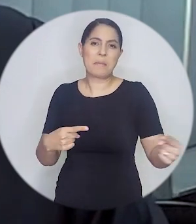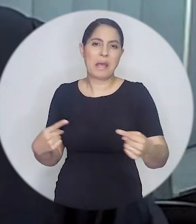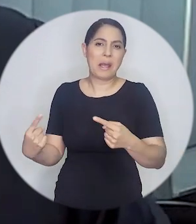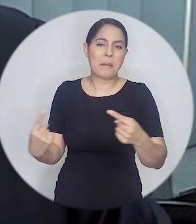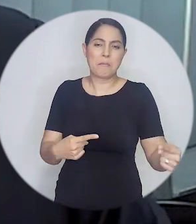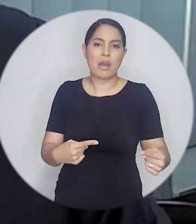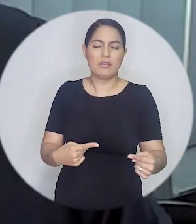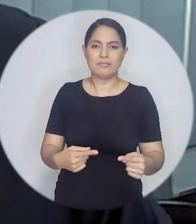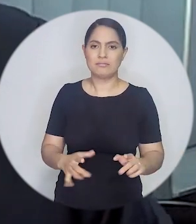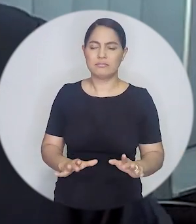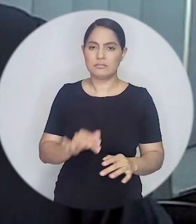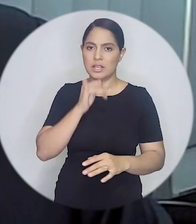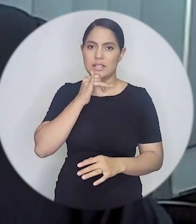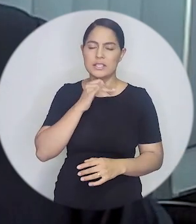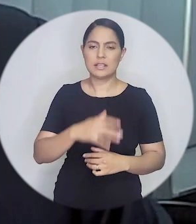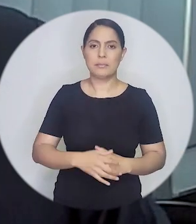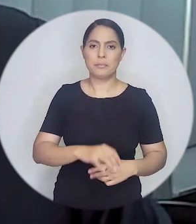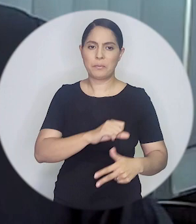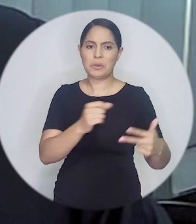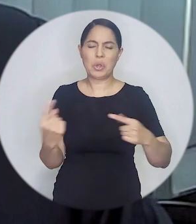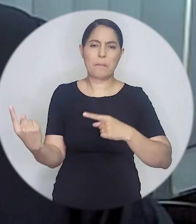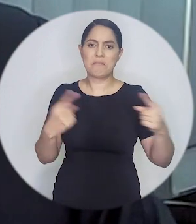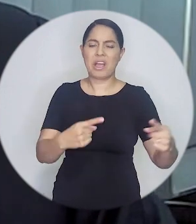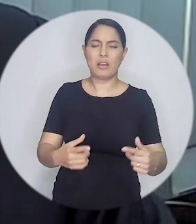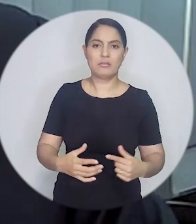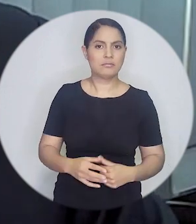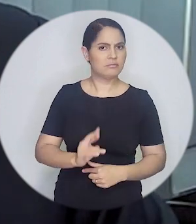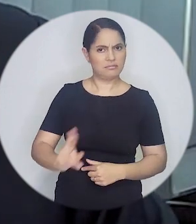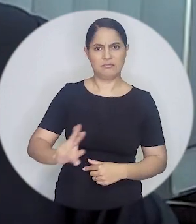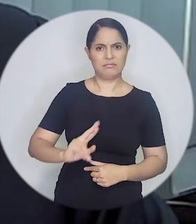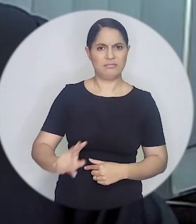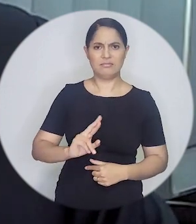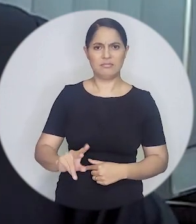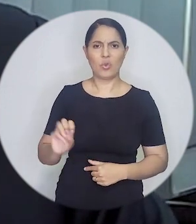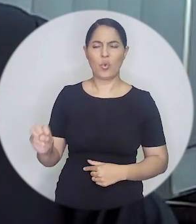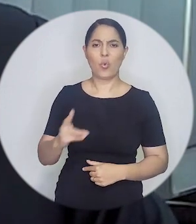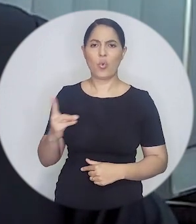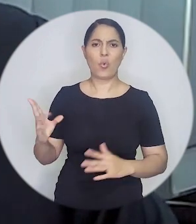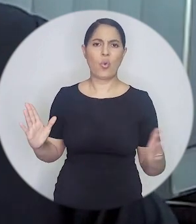para atacar um outro poder ou para